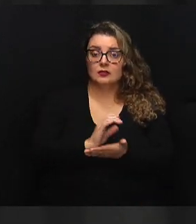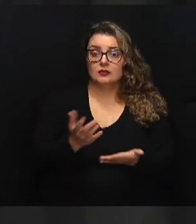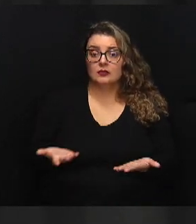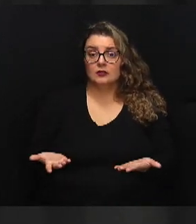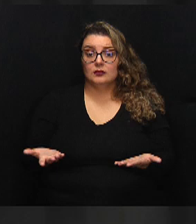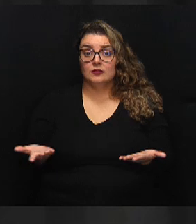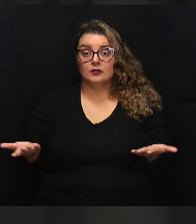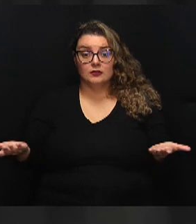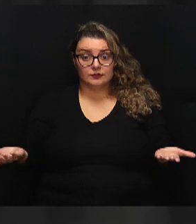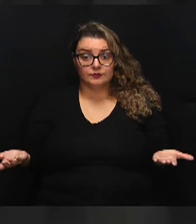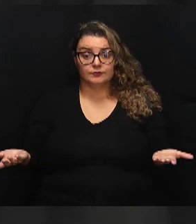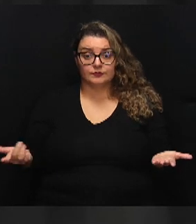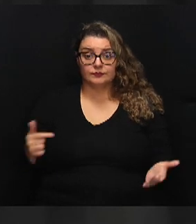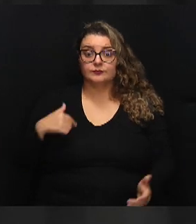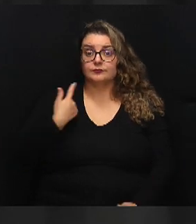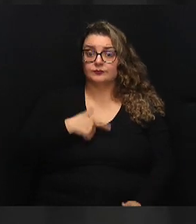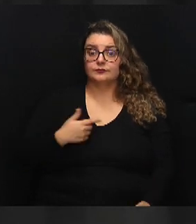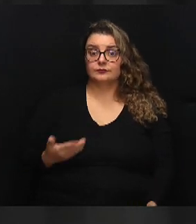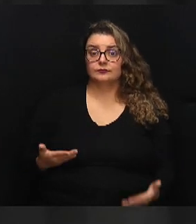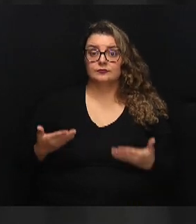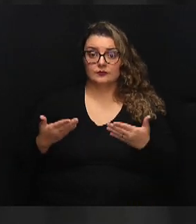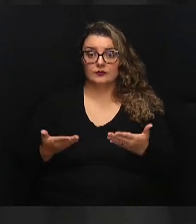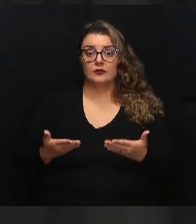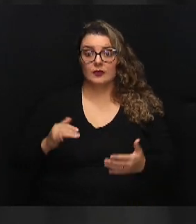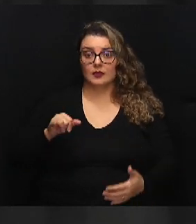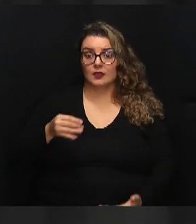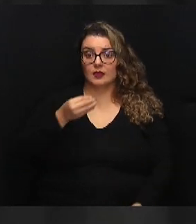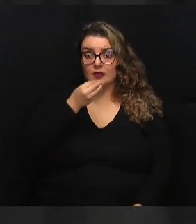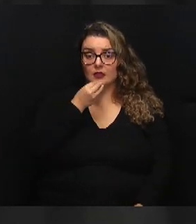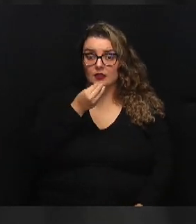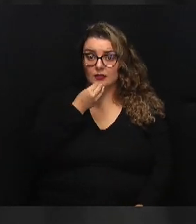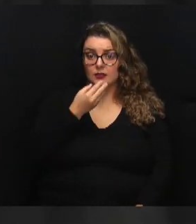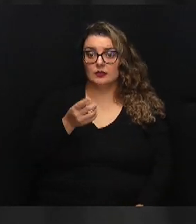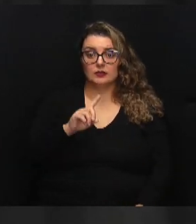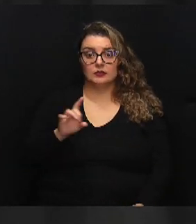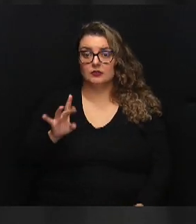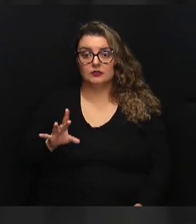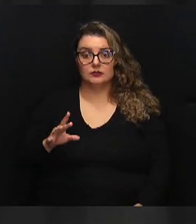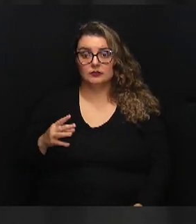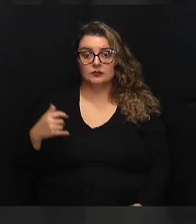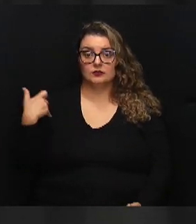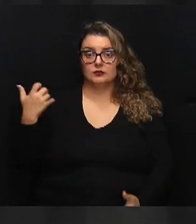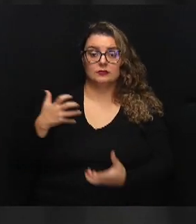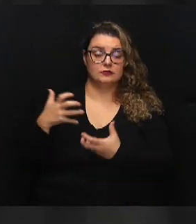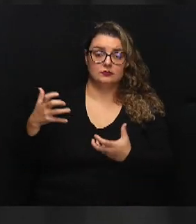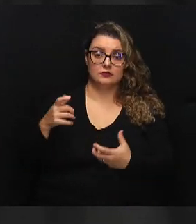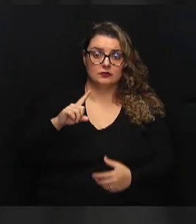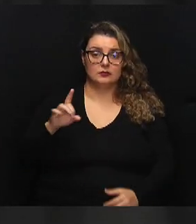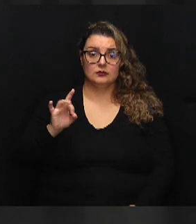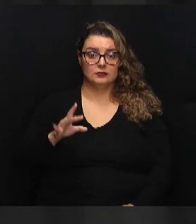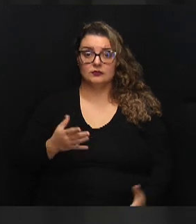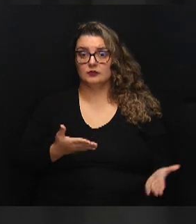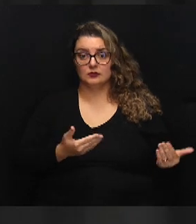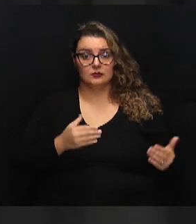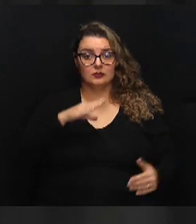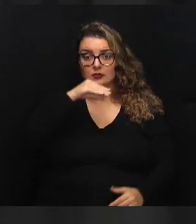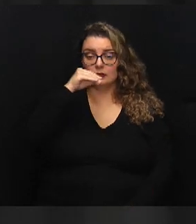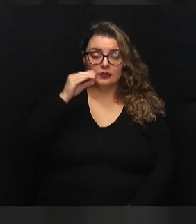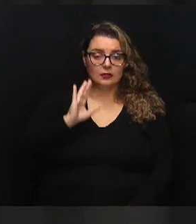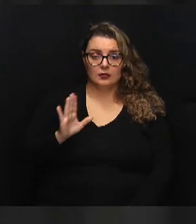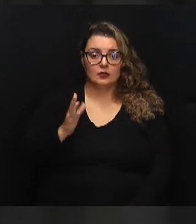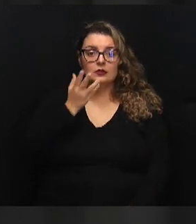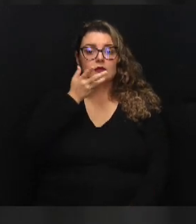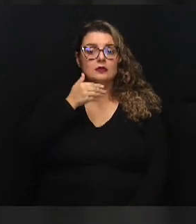quer dizer, a gente dá oportunidade não só para a terceira idade e não só para os jovens e adolescentes,